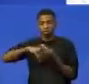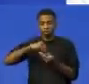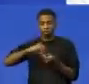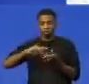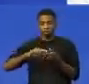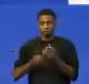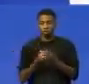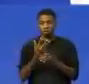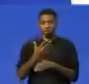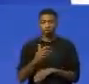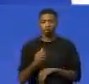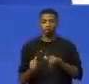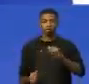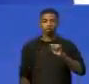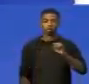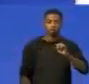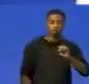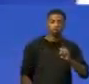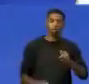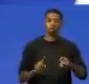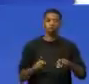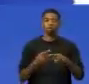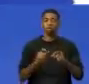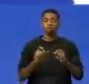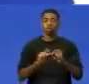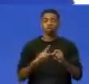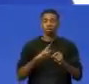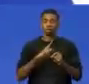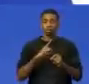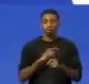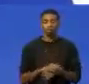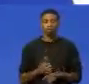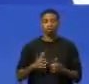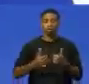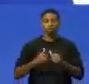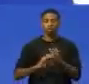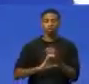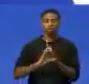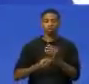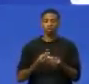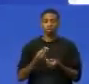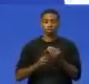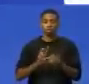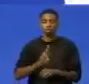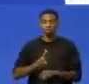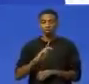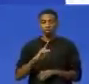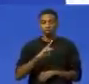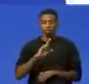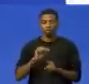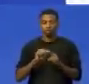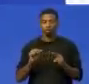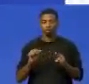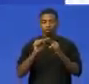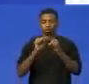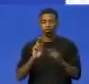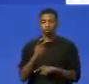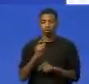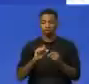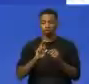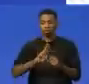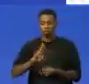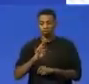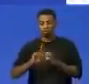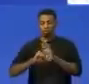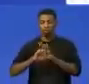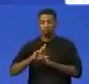carbônico. Ele fornece as equações termoquímicas com os referidos ΔH, e você aplicando a lei